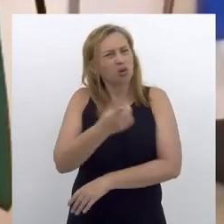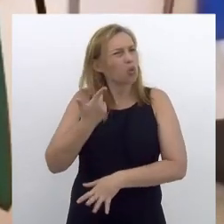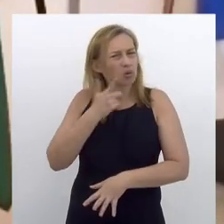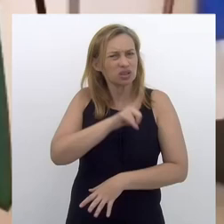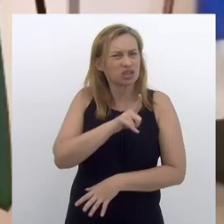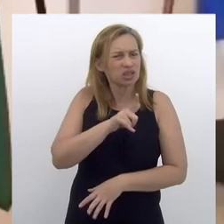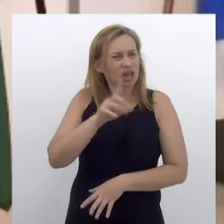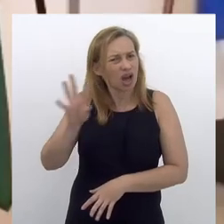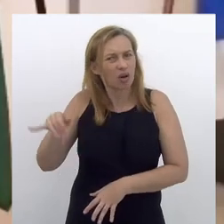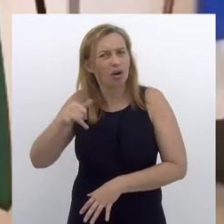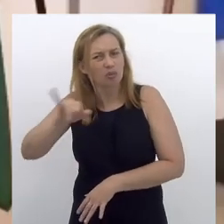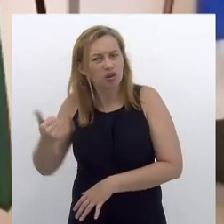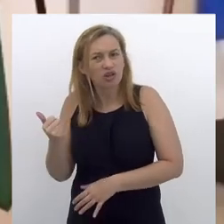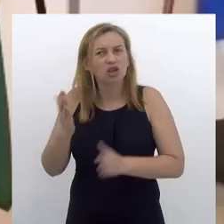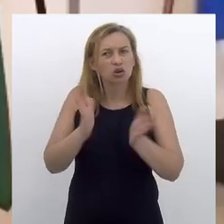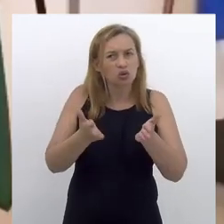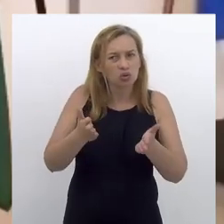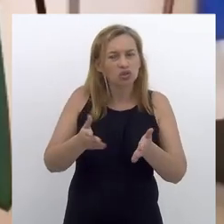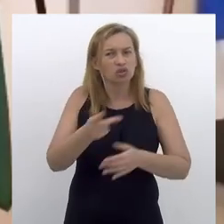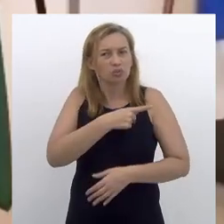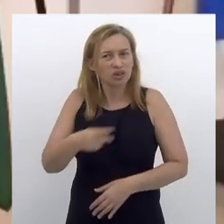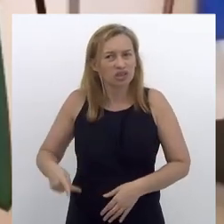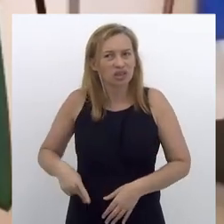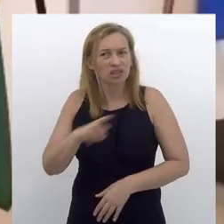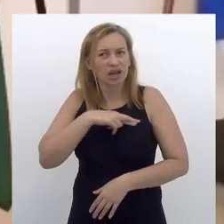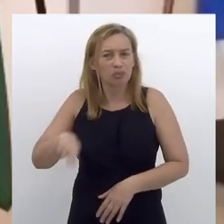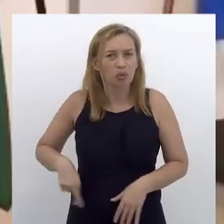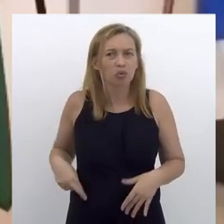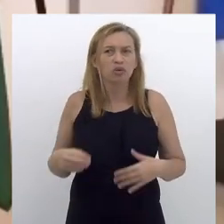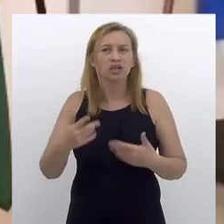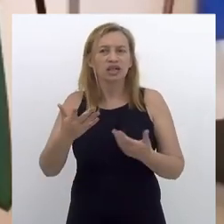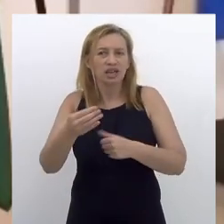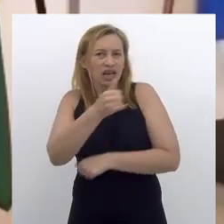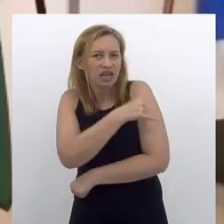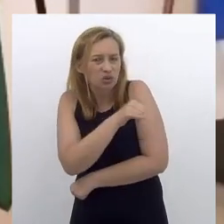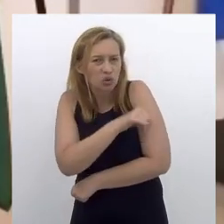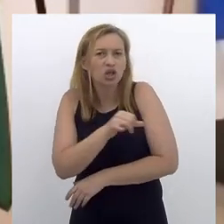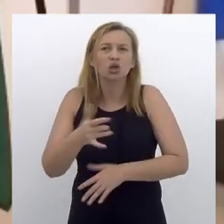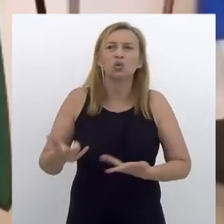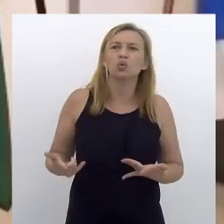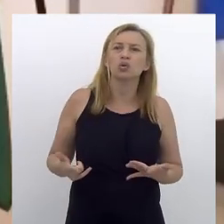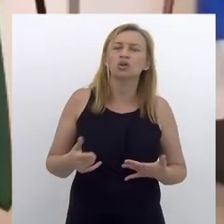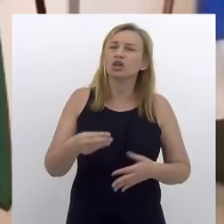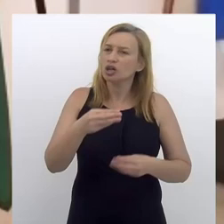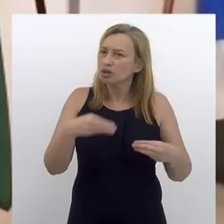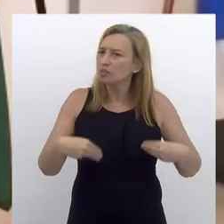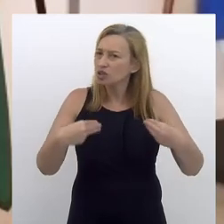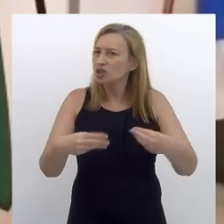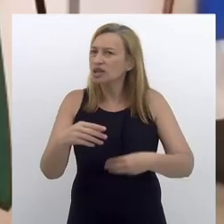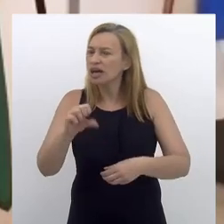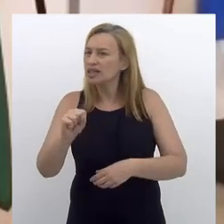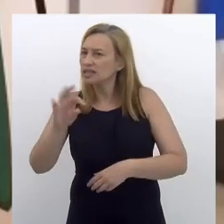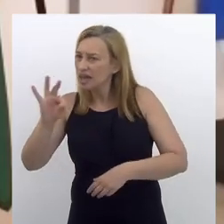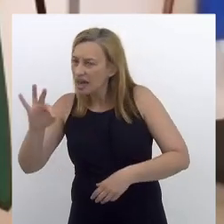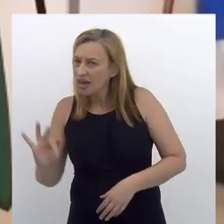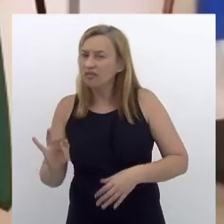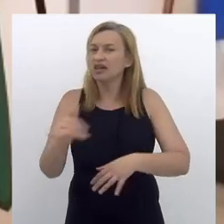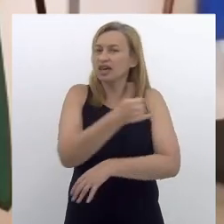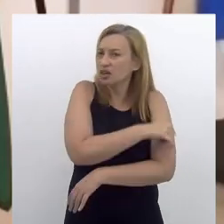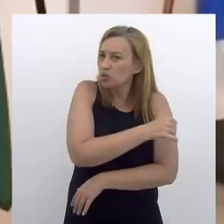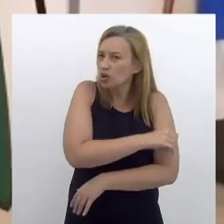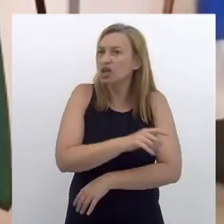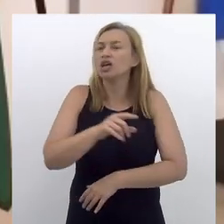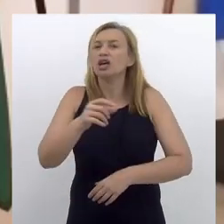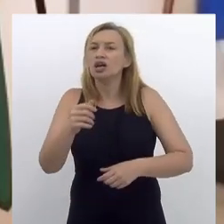conseguir efetivamente, aproveitando que hoje a gente tem um presidente da República que é carioca, nós temos ministros do STF que